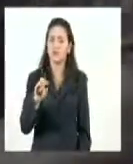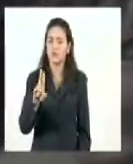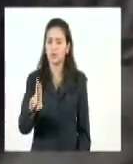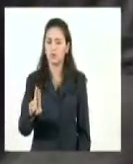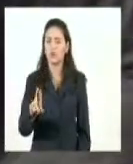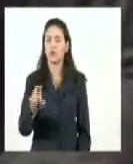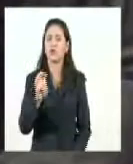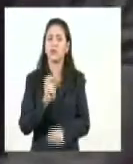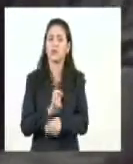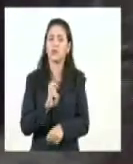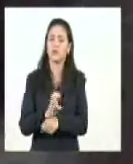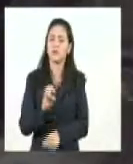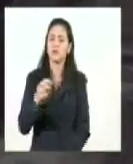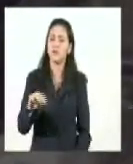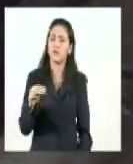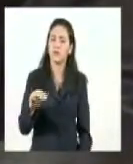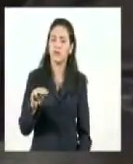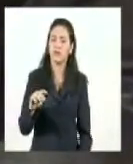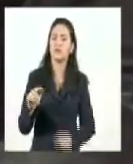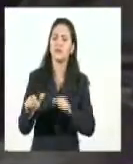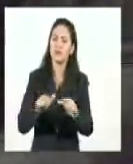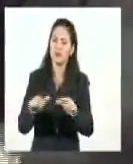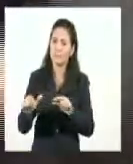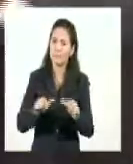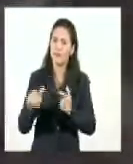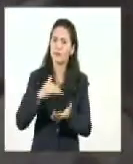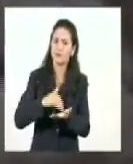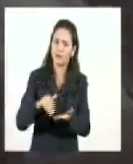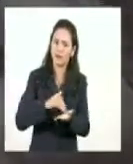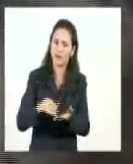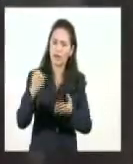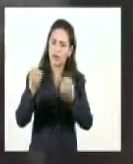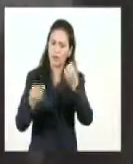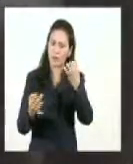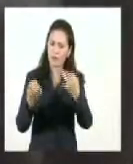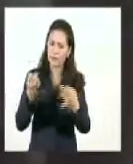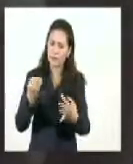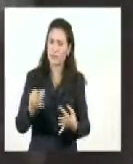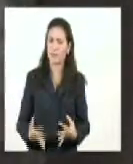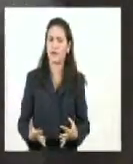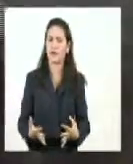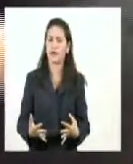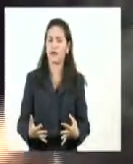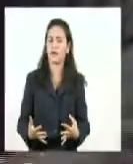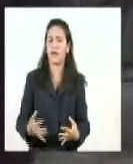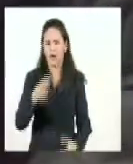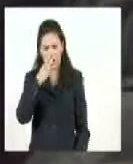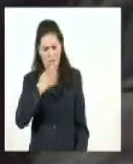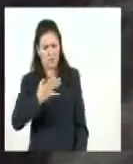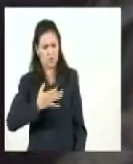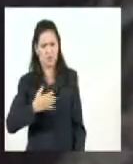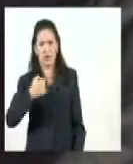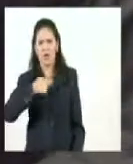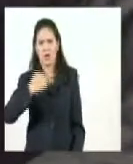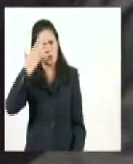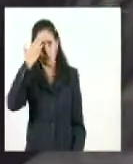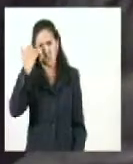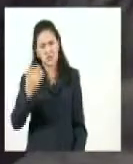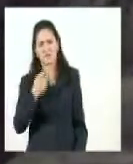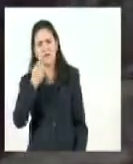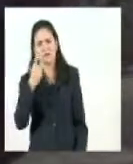da Secretaria de Transparência, me atacou dizendo que eu não sei nem falar português, que eu tenho um